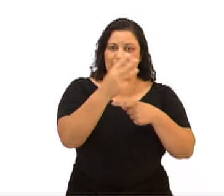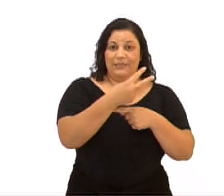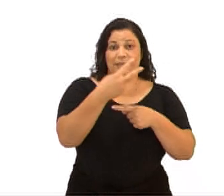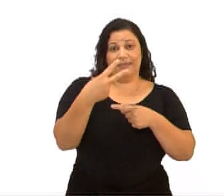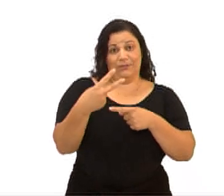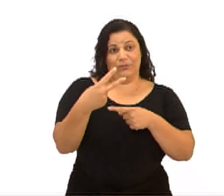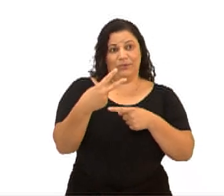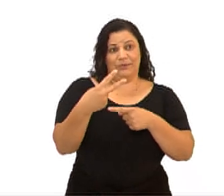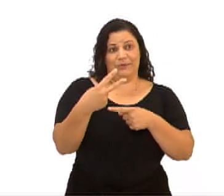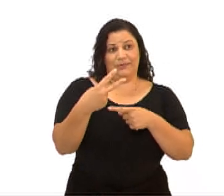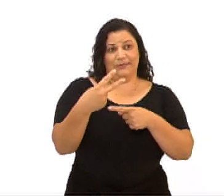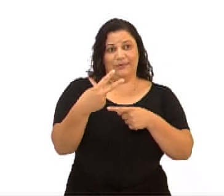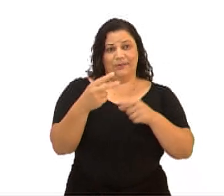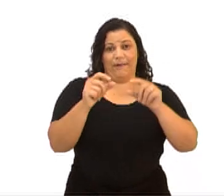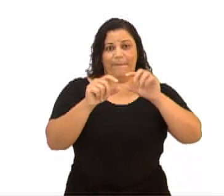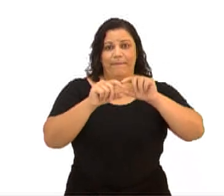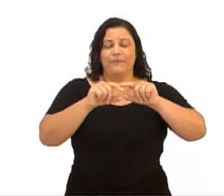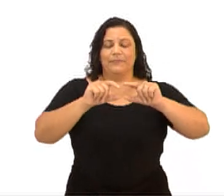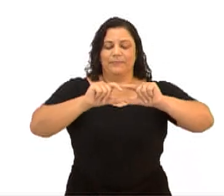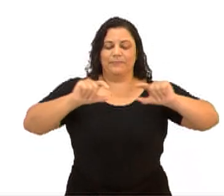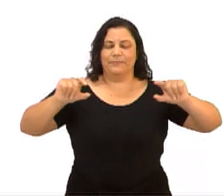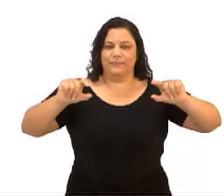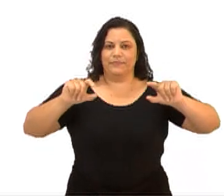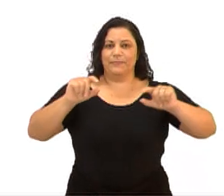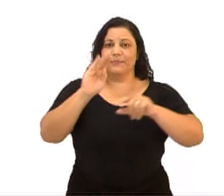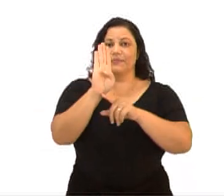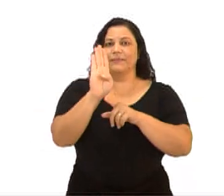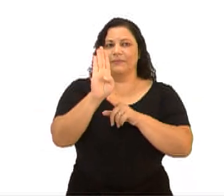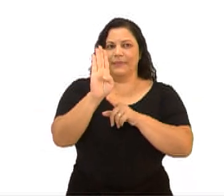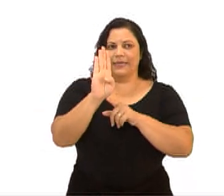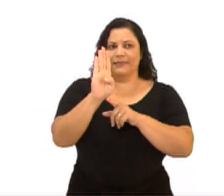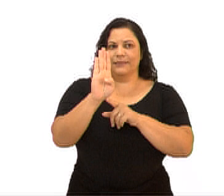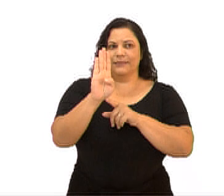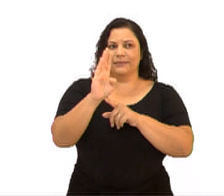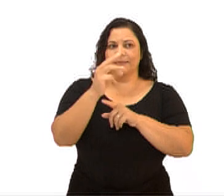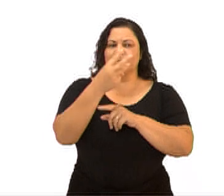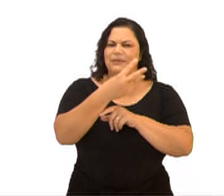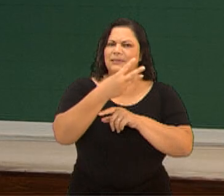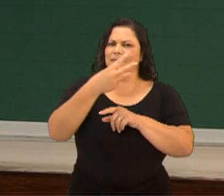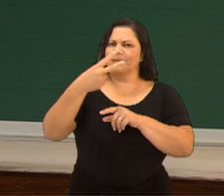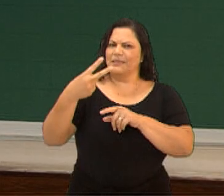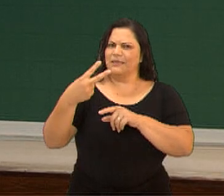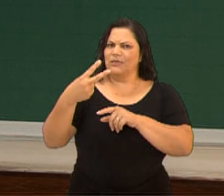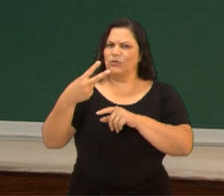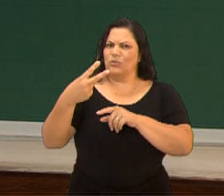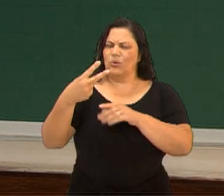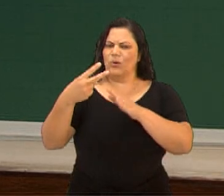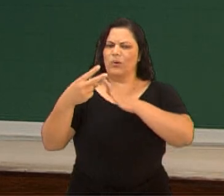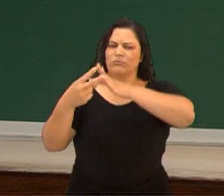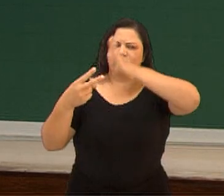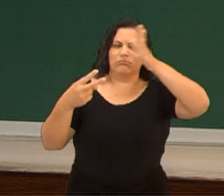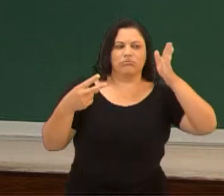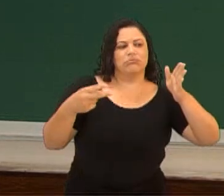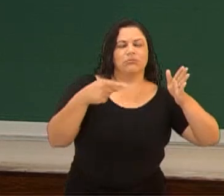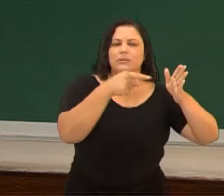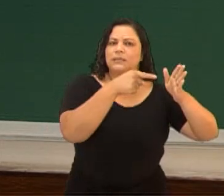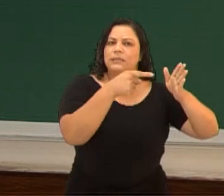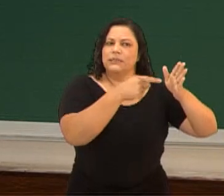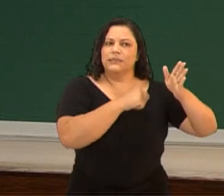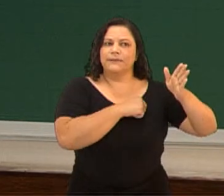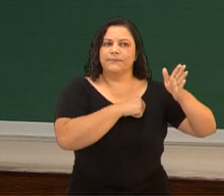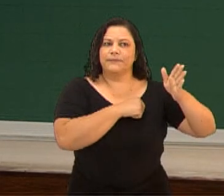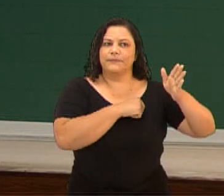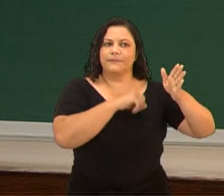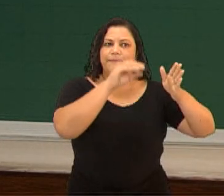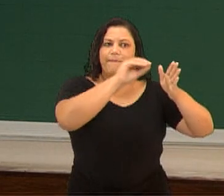do triângulo é esse lado aqui, ó, essa parte. Esse 32, prof, está do lado de fora, só que ele, para não